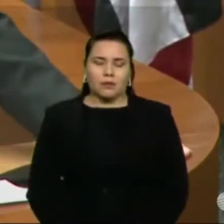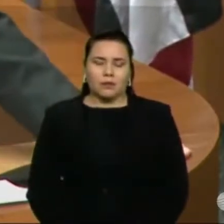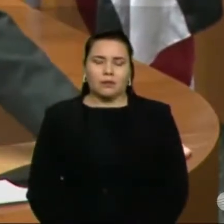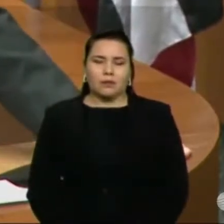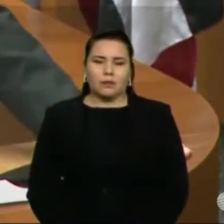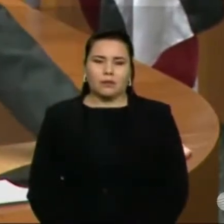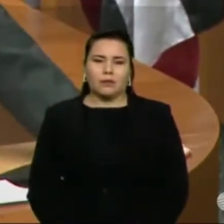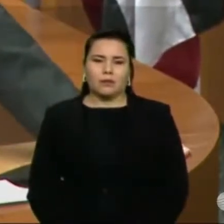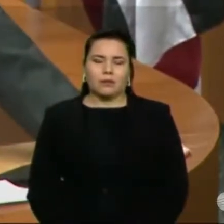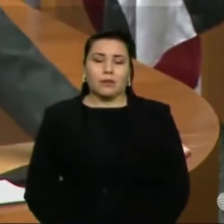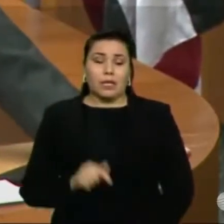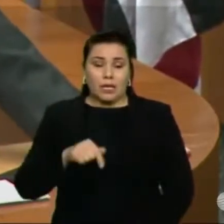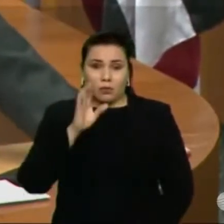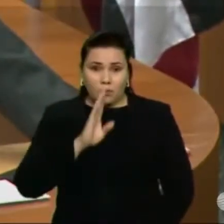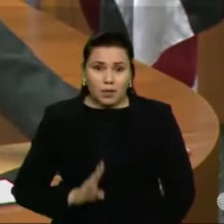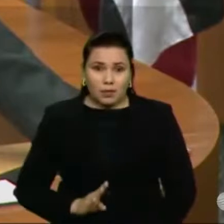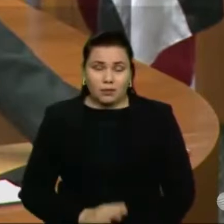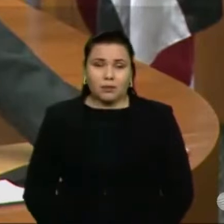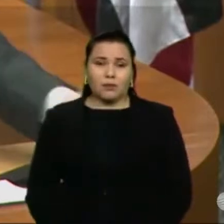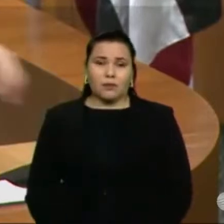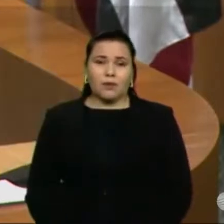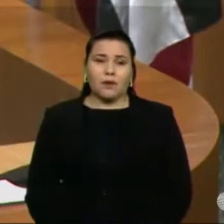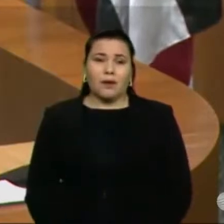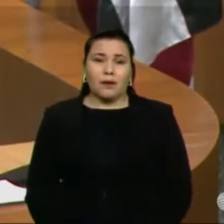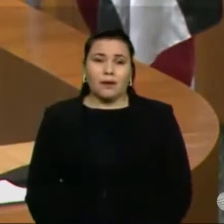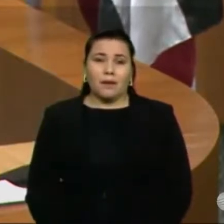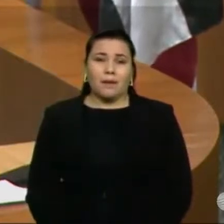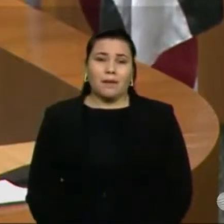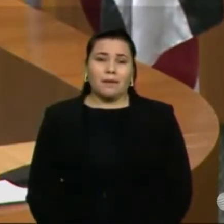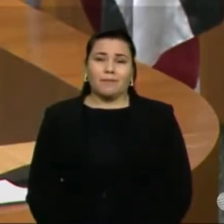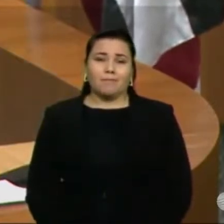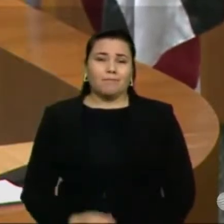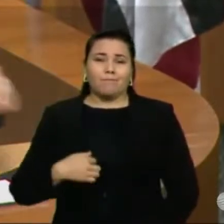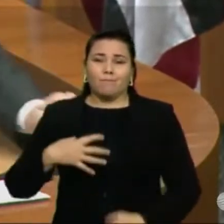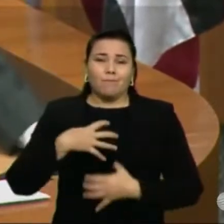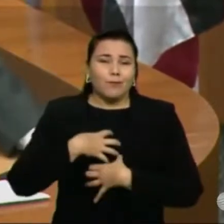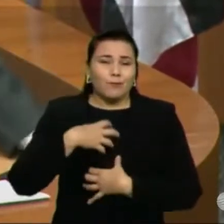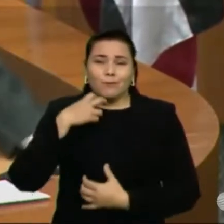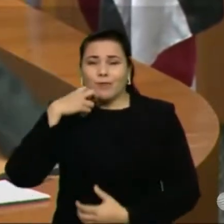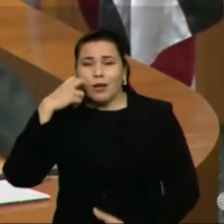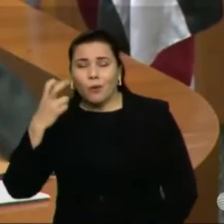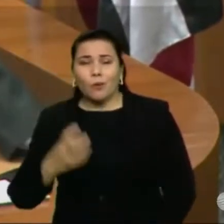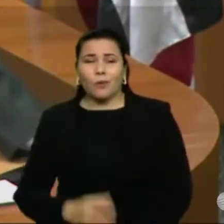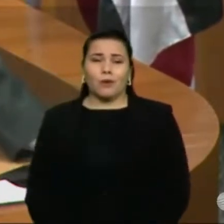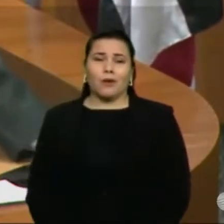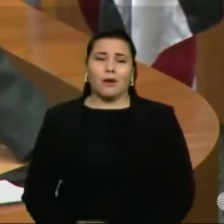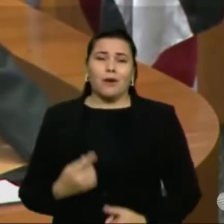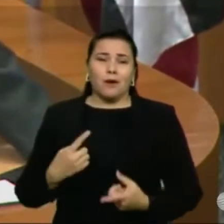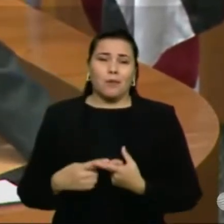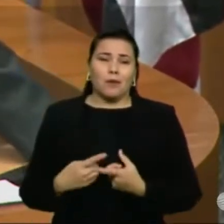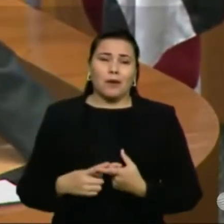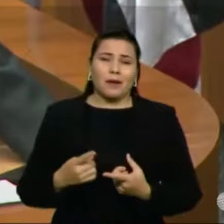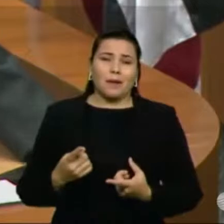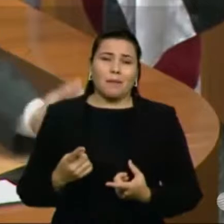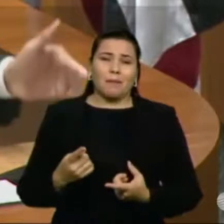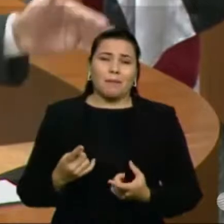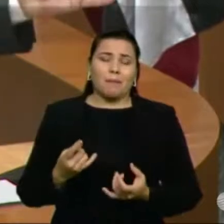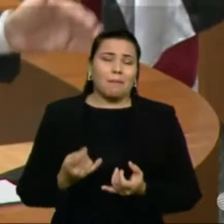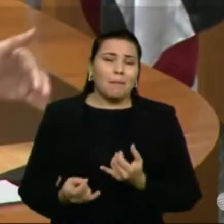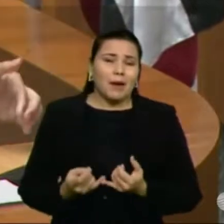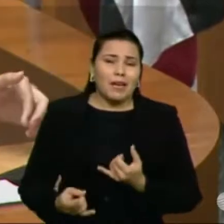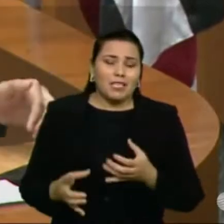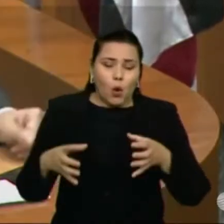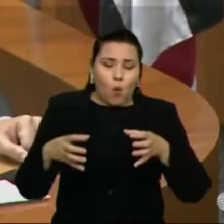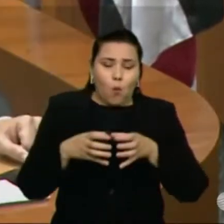criminosa. Os áudios que foram vazados ontem envergonham qualquer república, qualquer republiqueta, porque o que